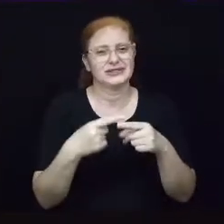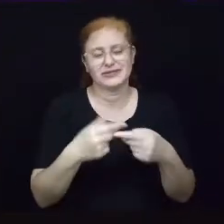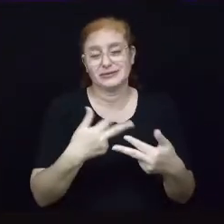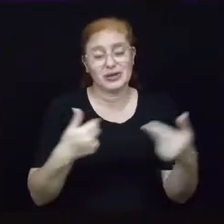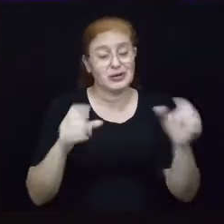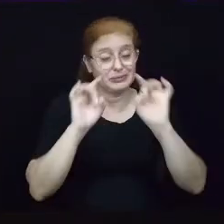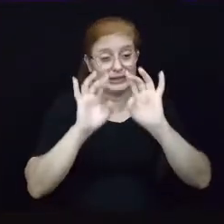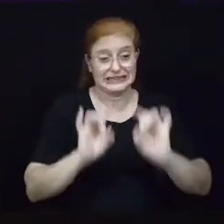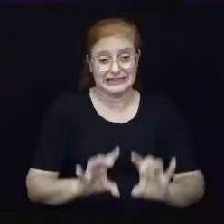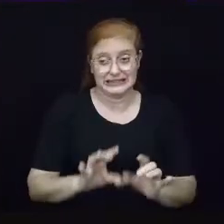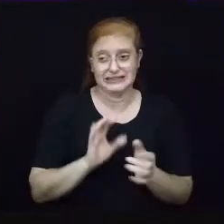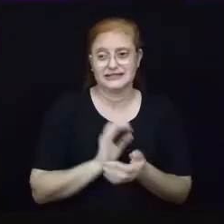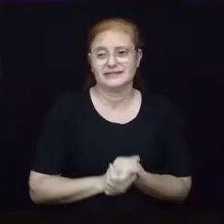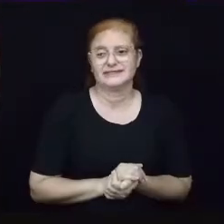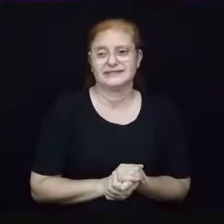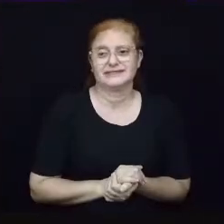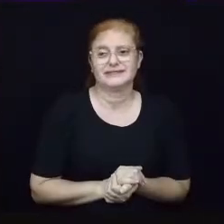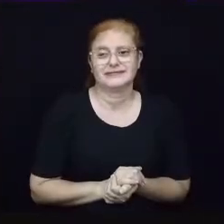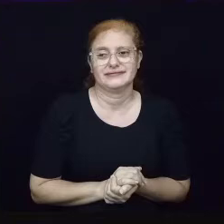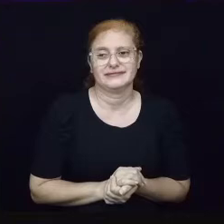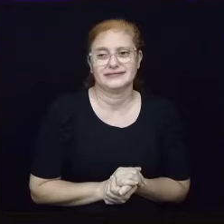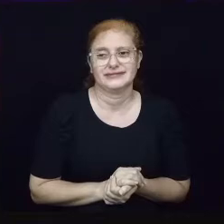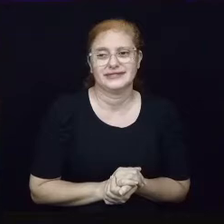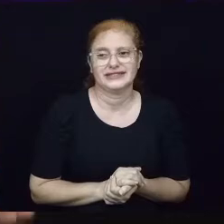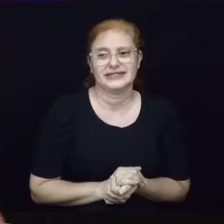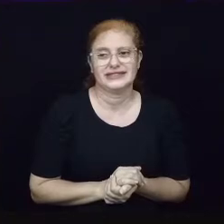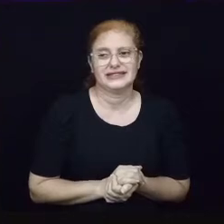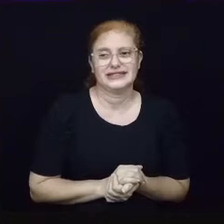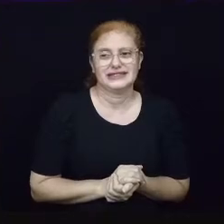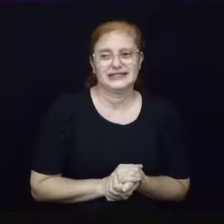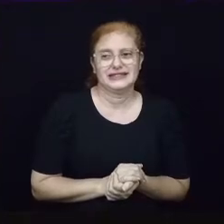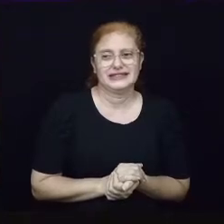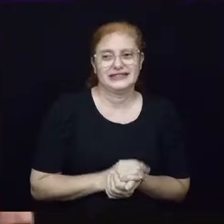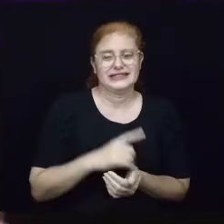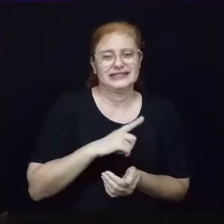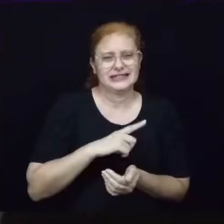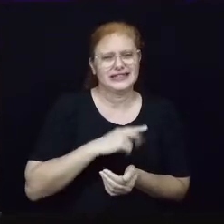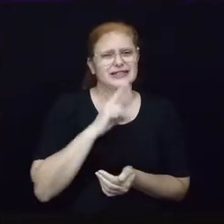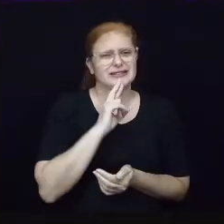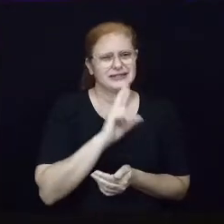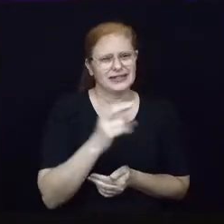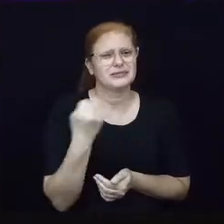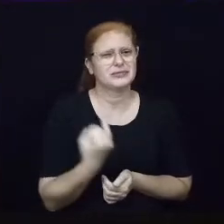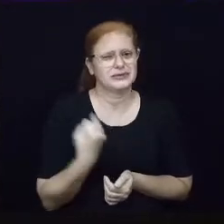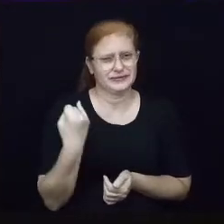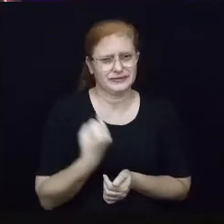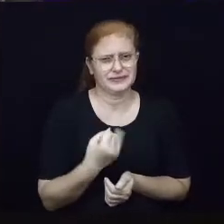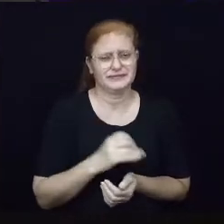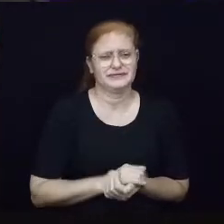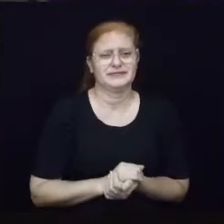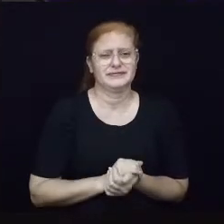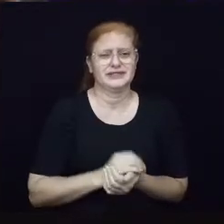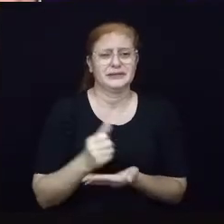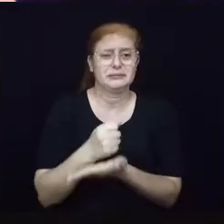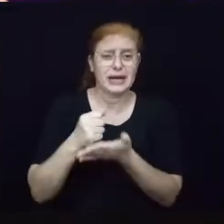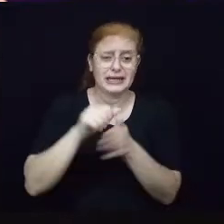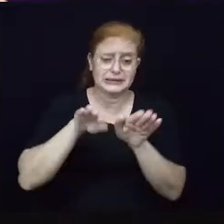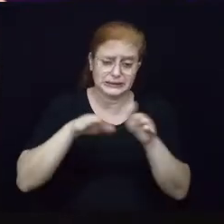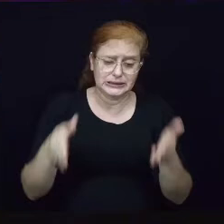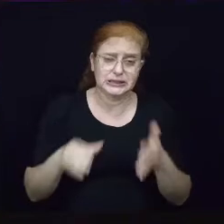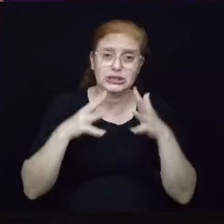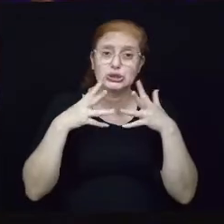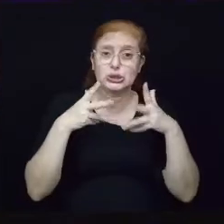tão específica e surtiu um efeito importante, né? As bases eram